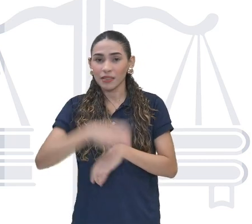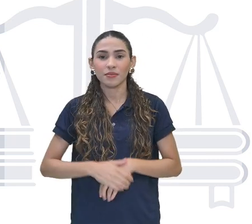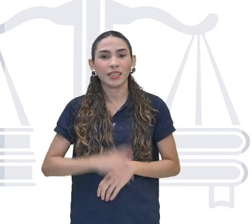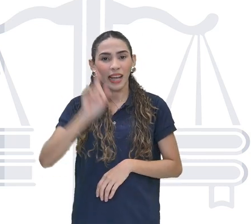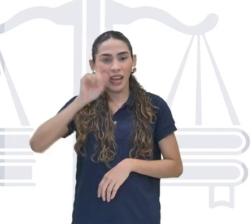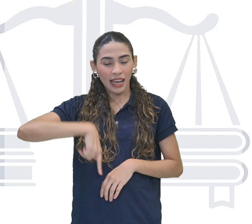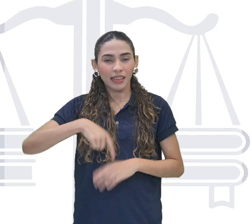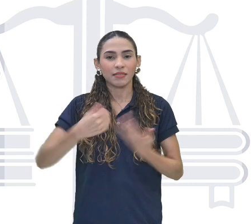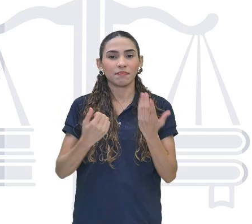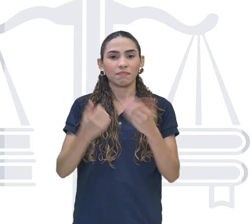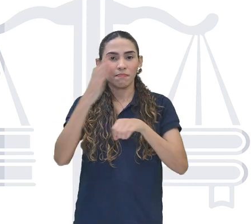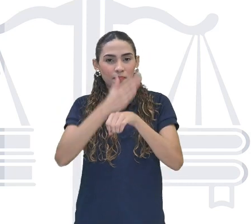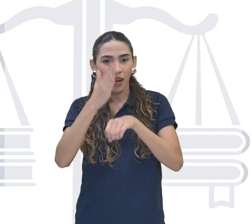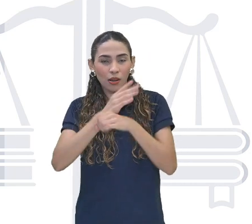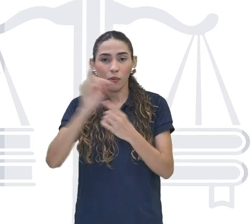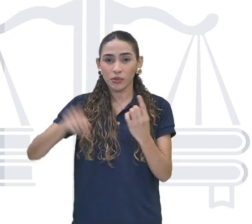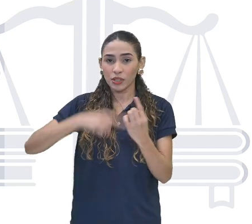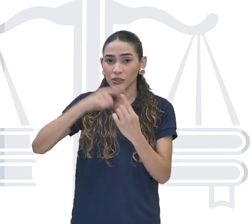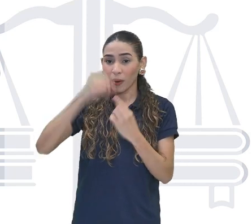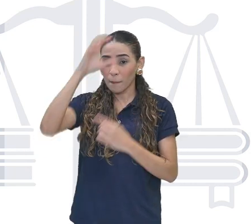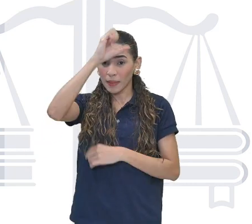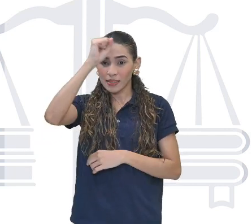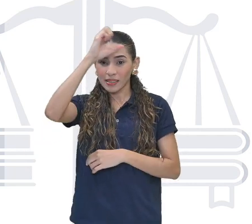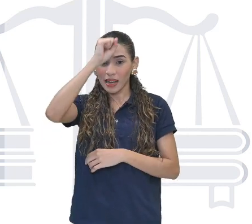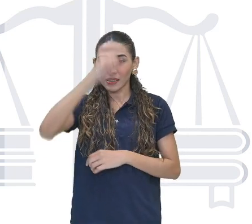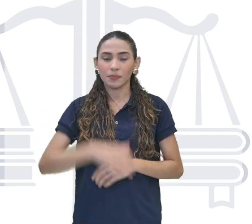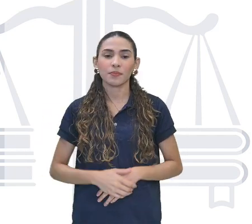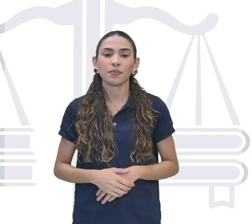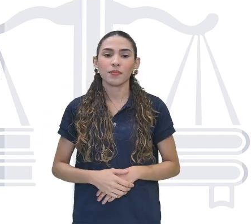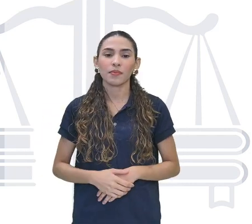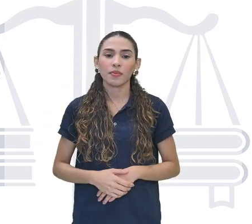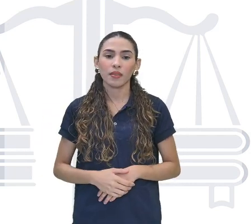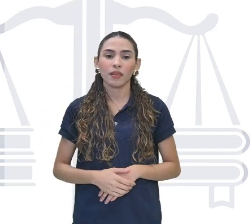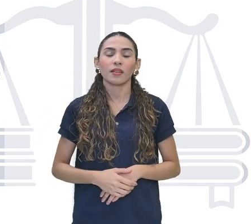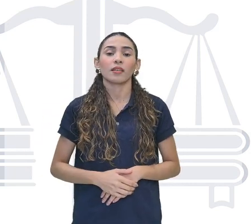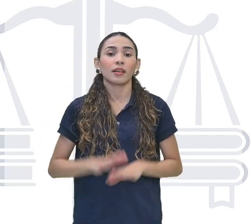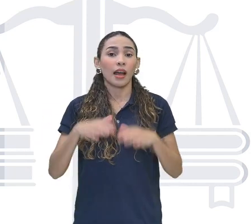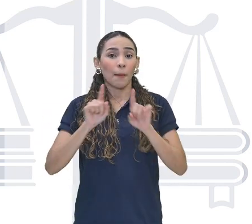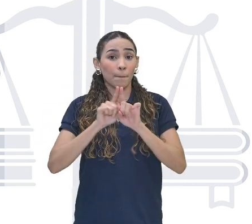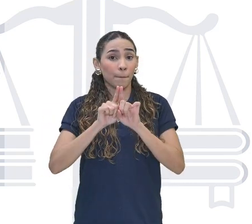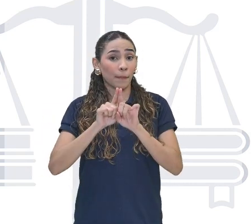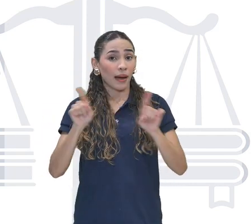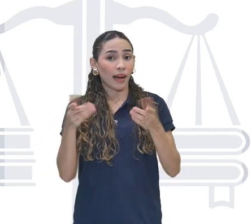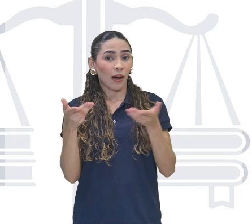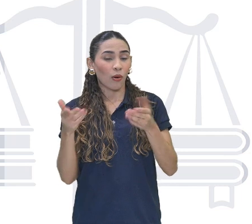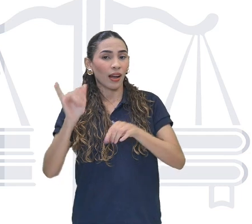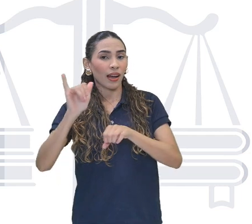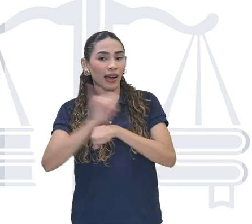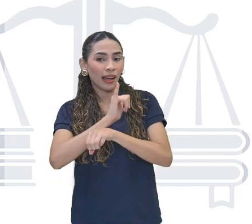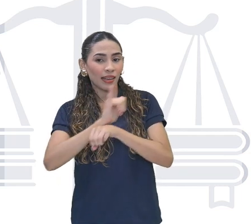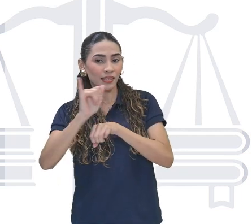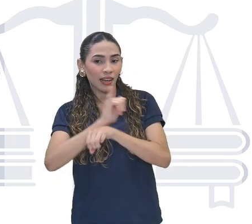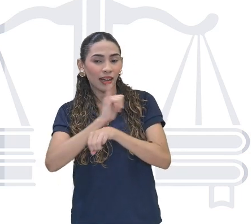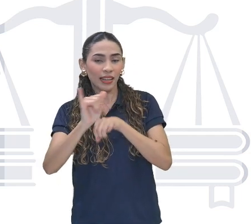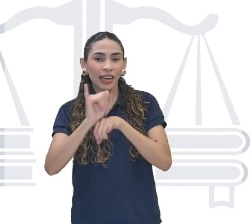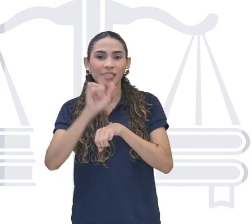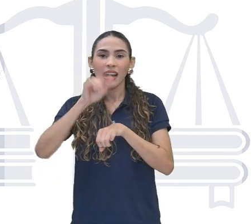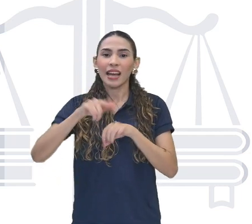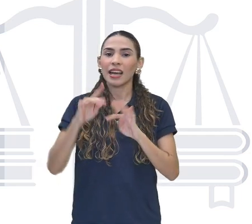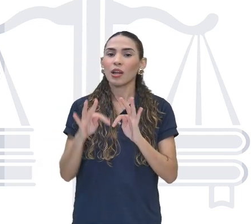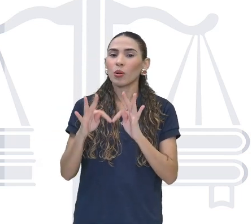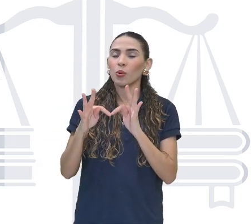as tarefas e os objetivos de aprendizagem. Quando a gente fala de estratégia, nós estamos falando de todos os